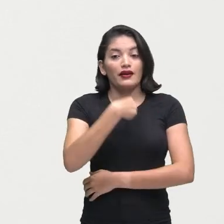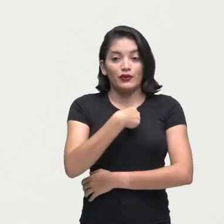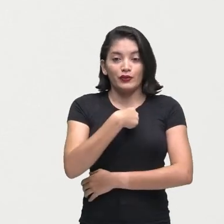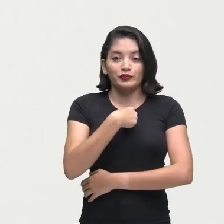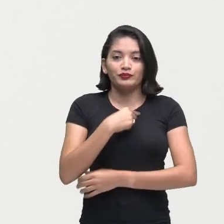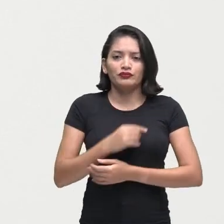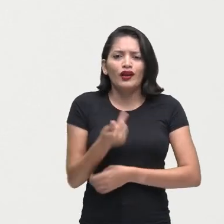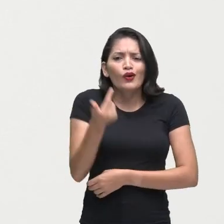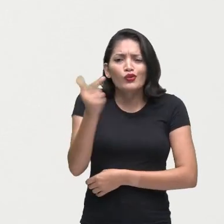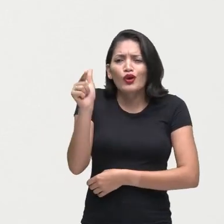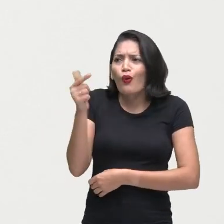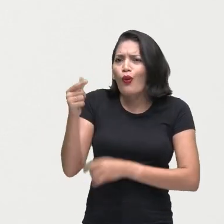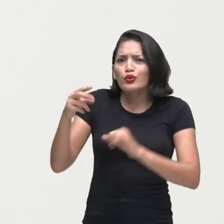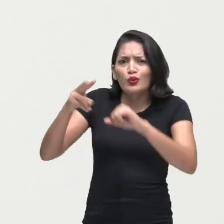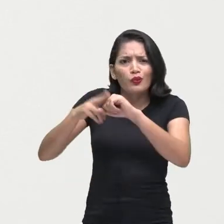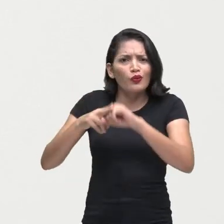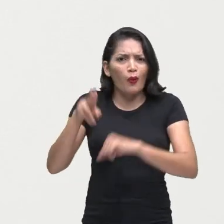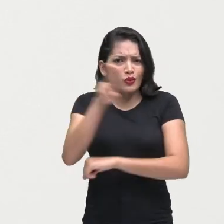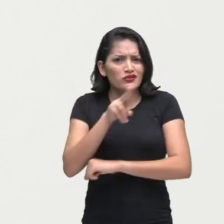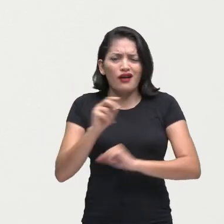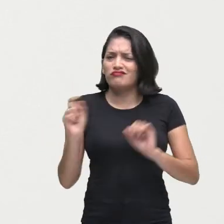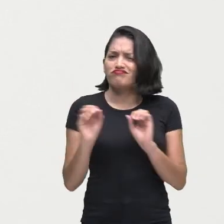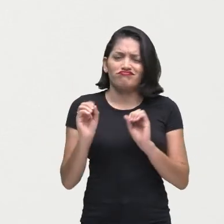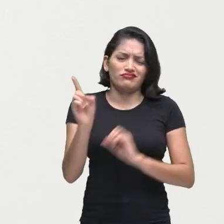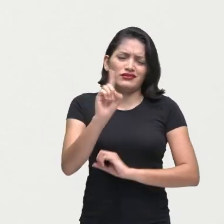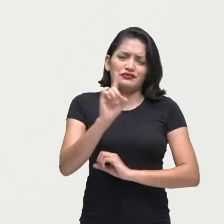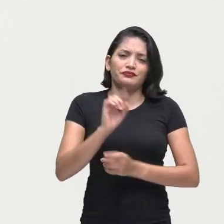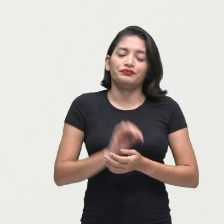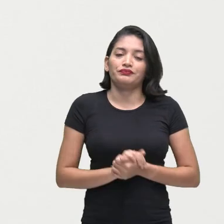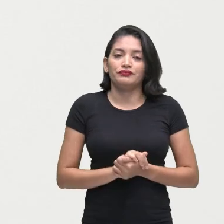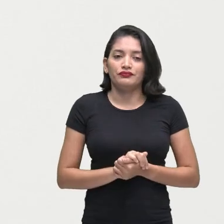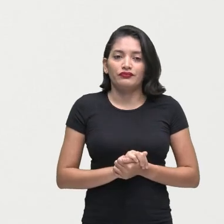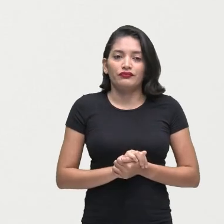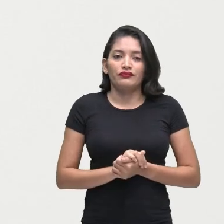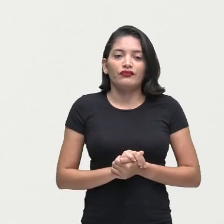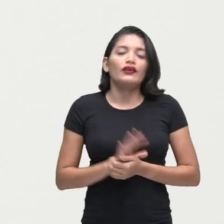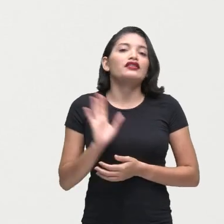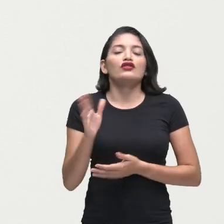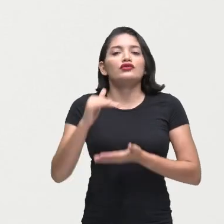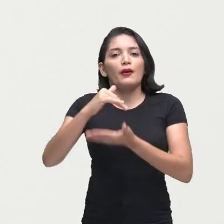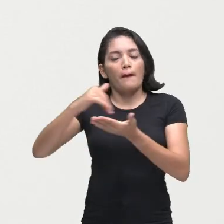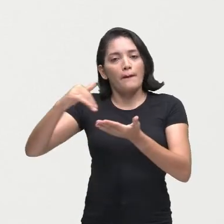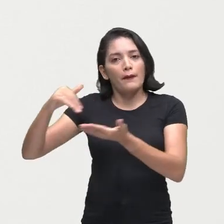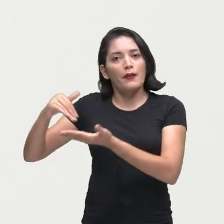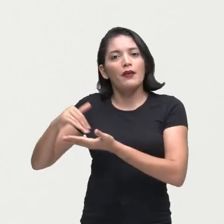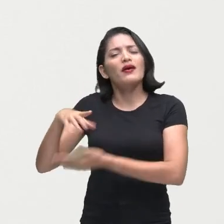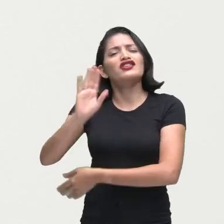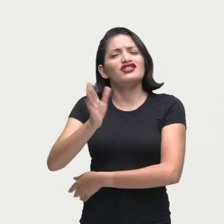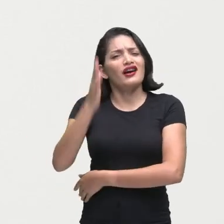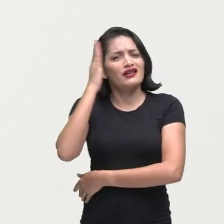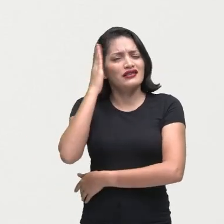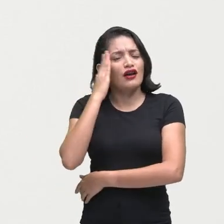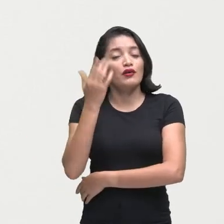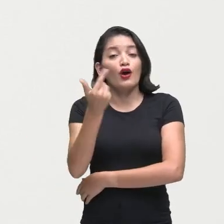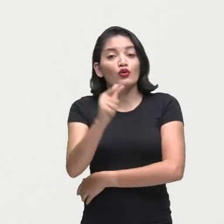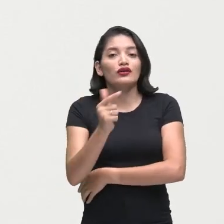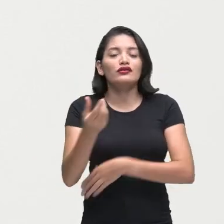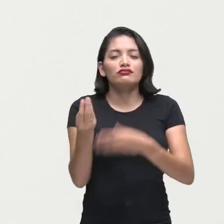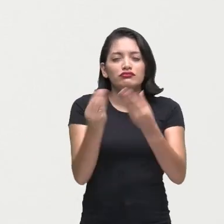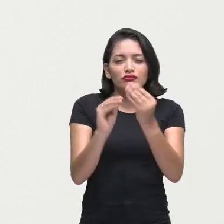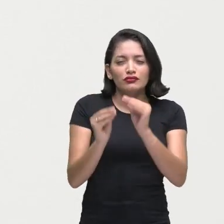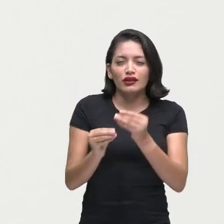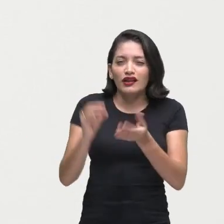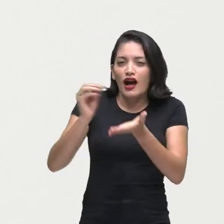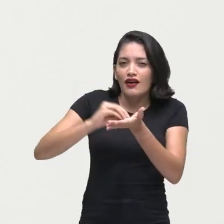nenhum outro pronome vai utilizá-los bem tão tirando já essa daí não é você já sabe o que compra das outras